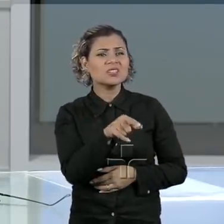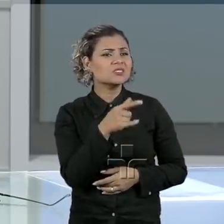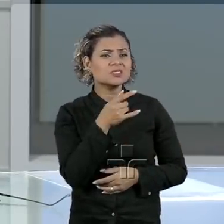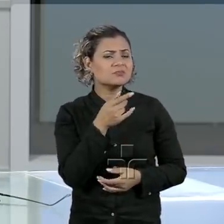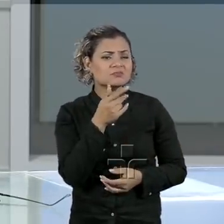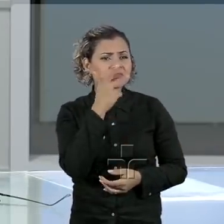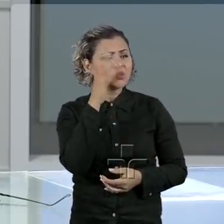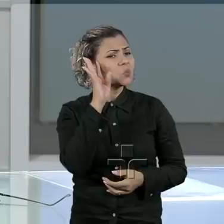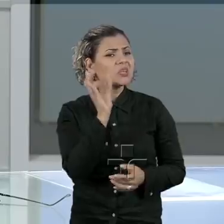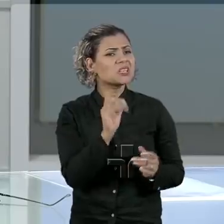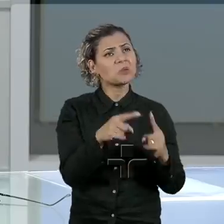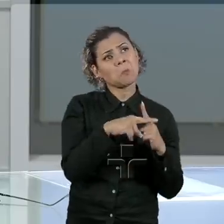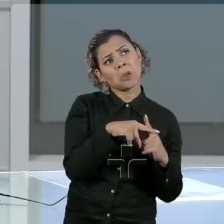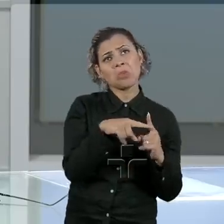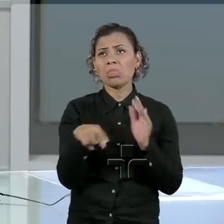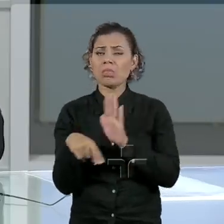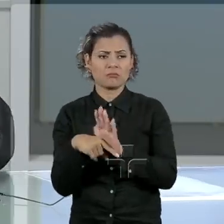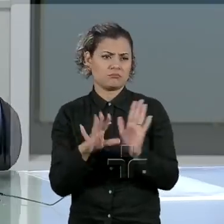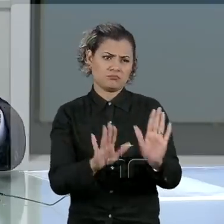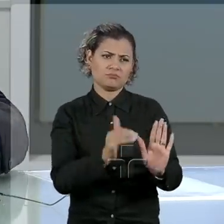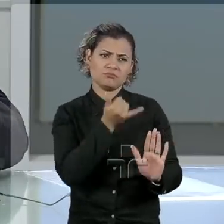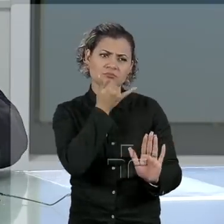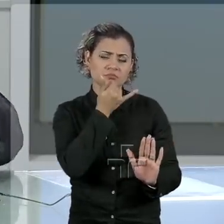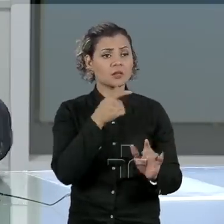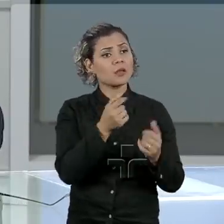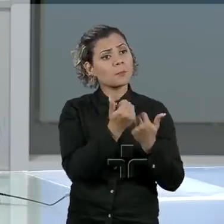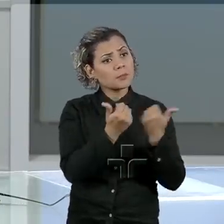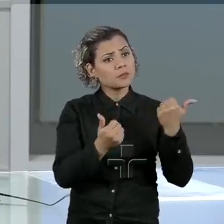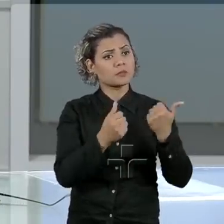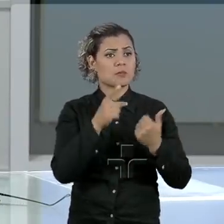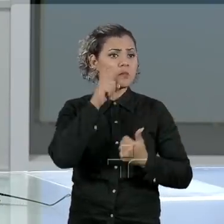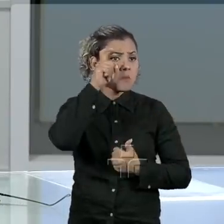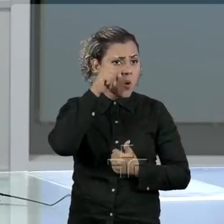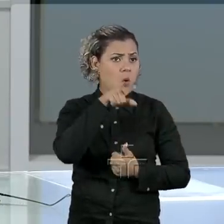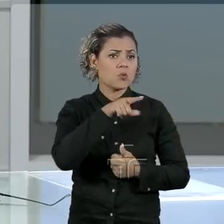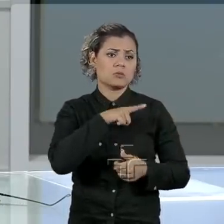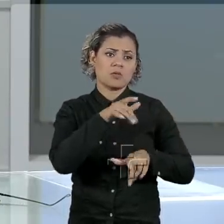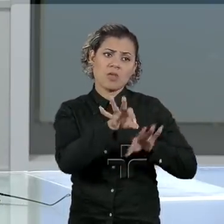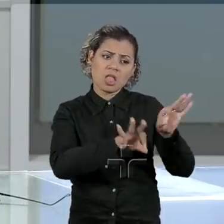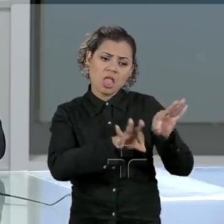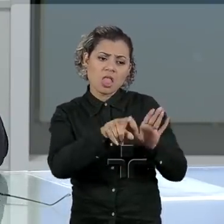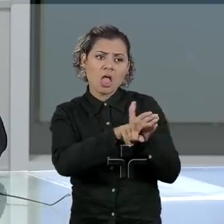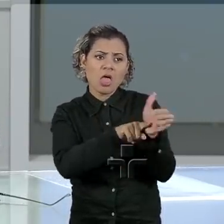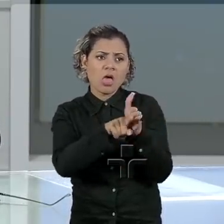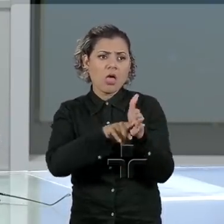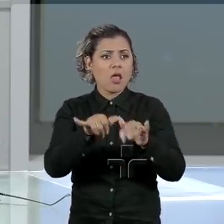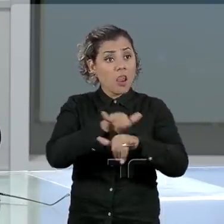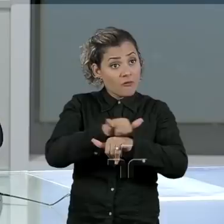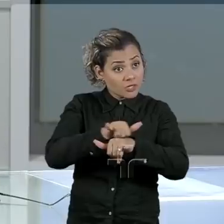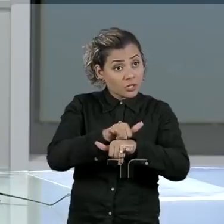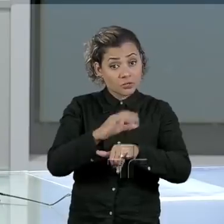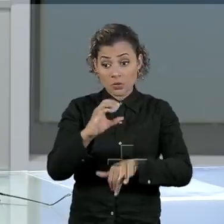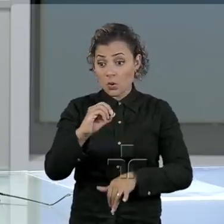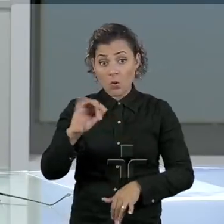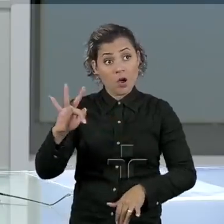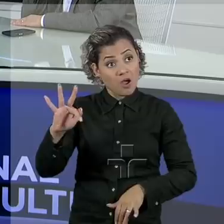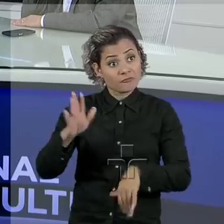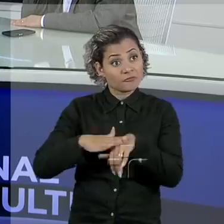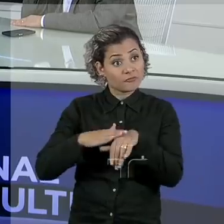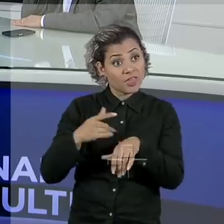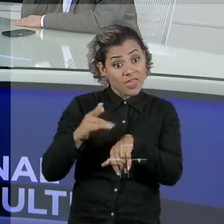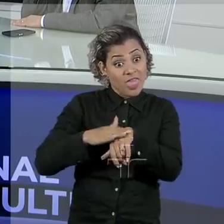essa questão. O ministro Sérgio Moro teve toda uma atividade na Lava Jato e o COAF coexistiu com